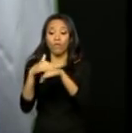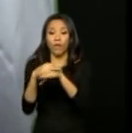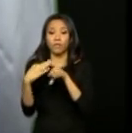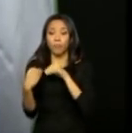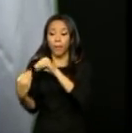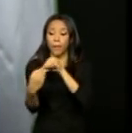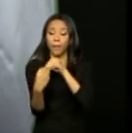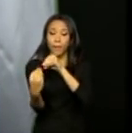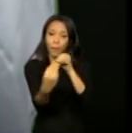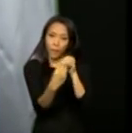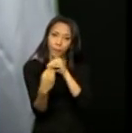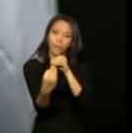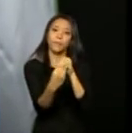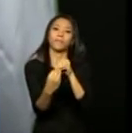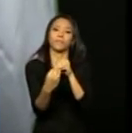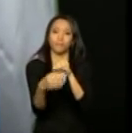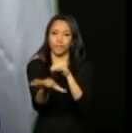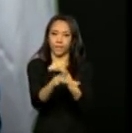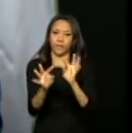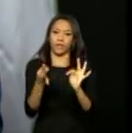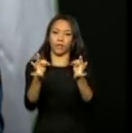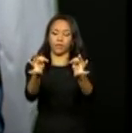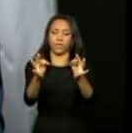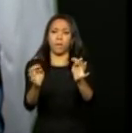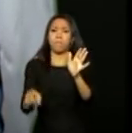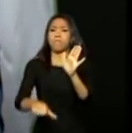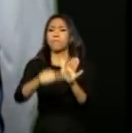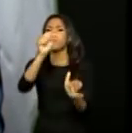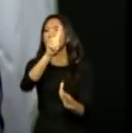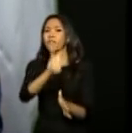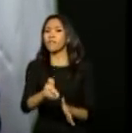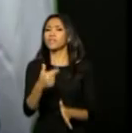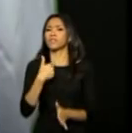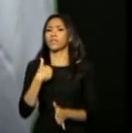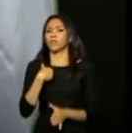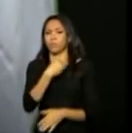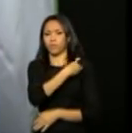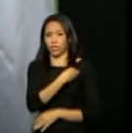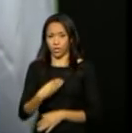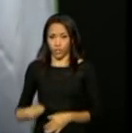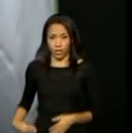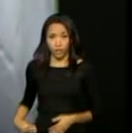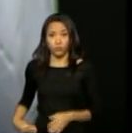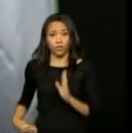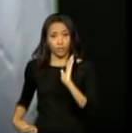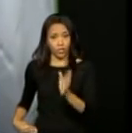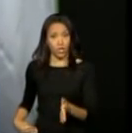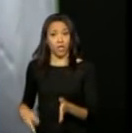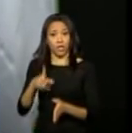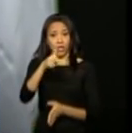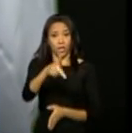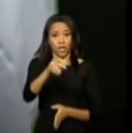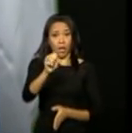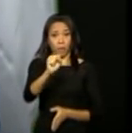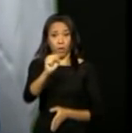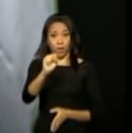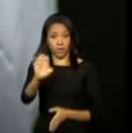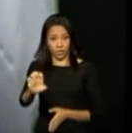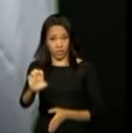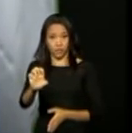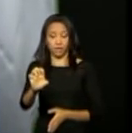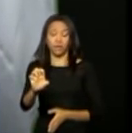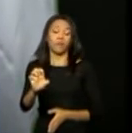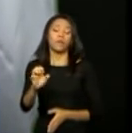da construção democrática. Da primeira vez que fui ministro, ainda na posse, disse que minha marca, ao